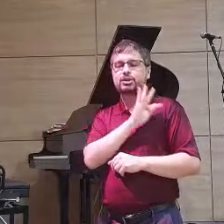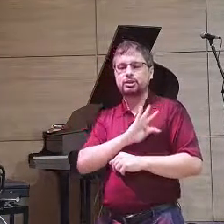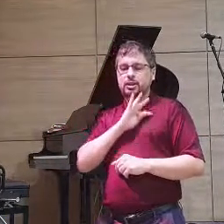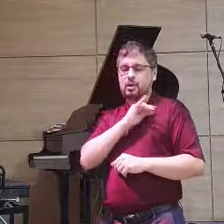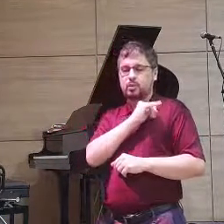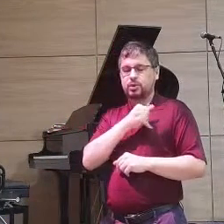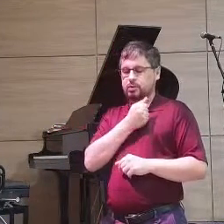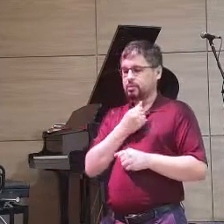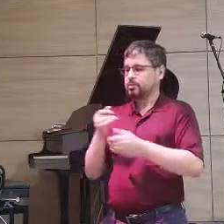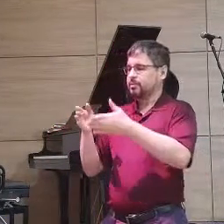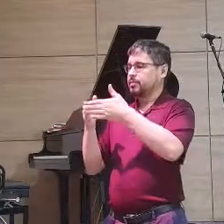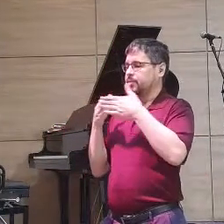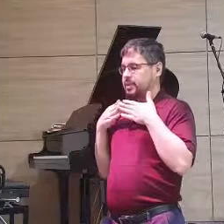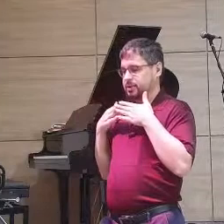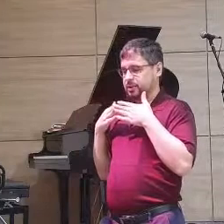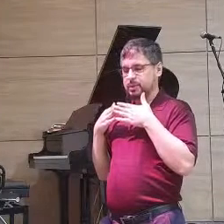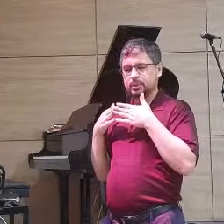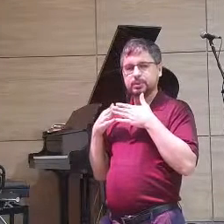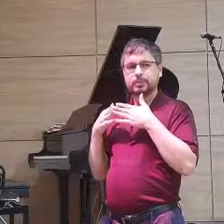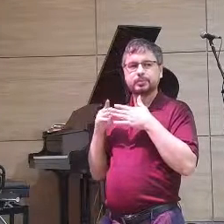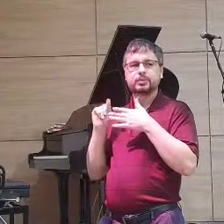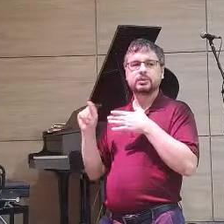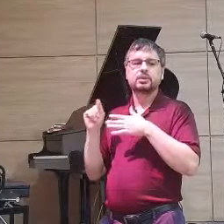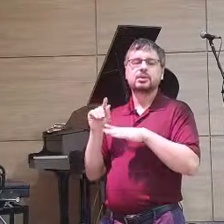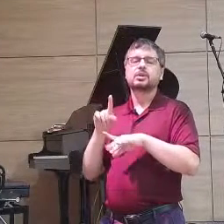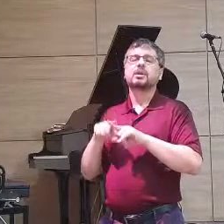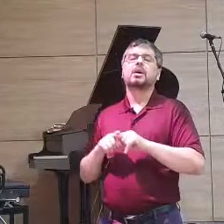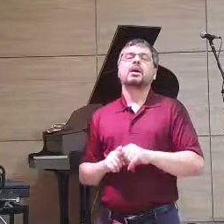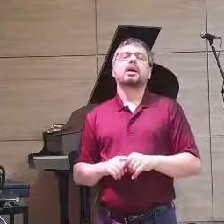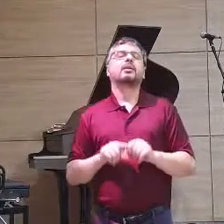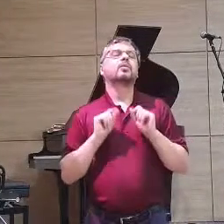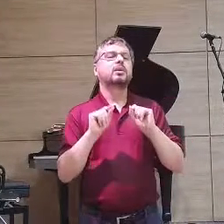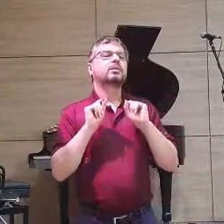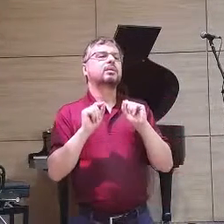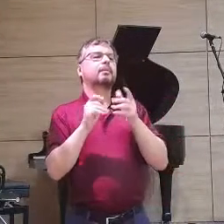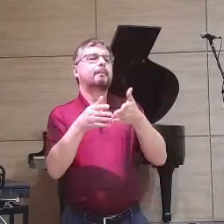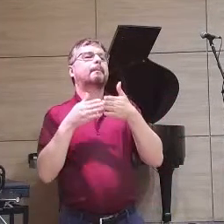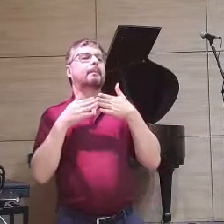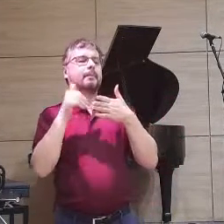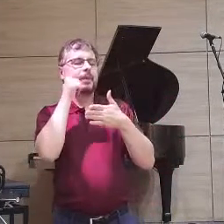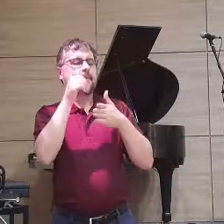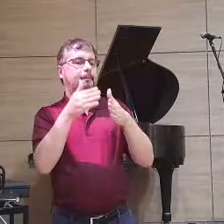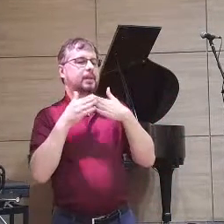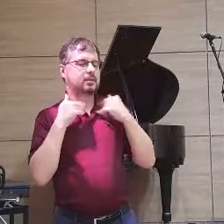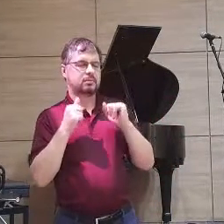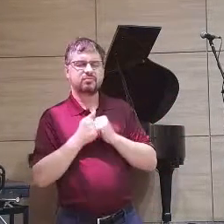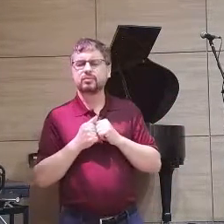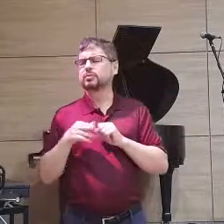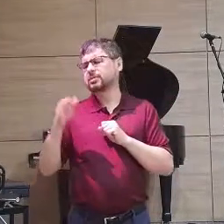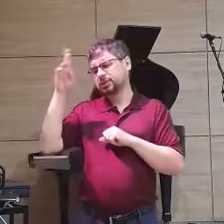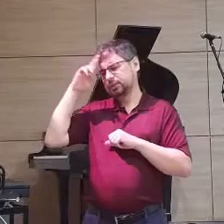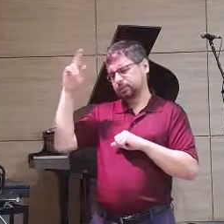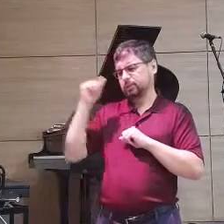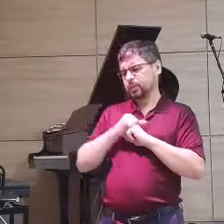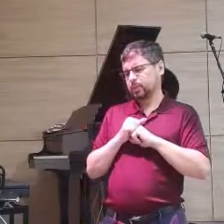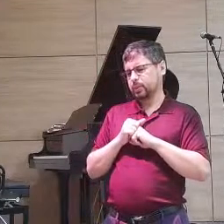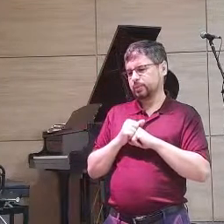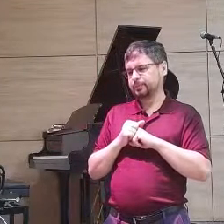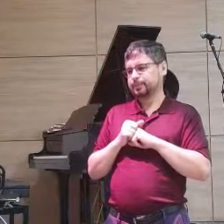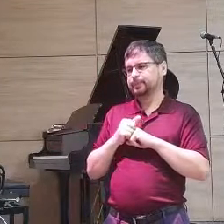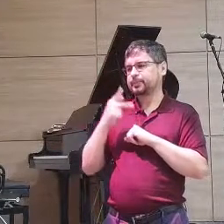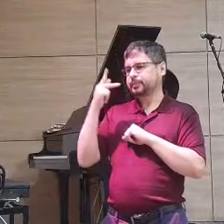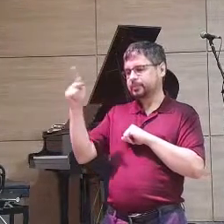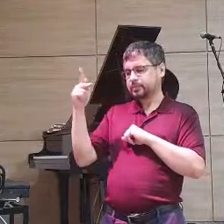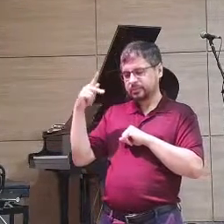para Jesus das mais em congruentes e a petição é senhor será que no seu império e na